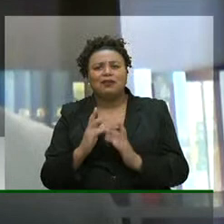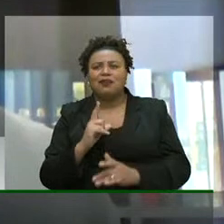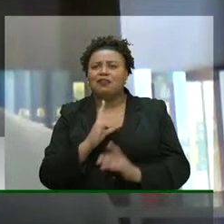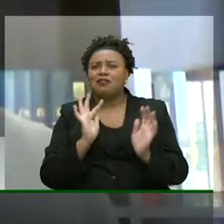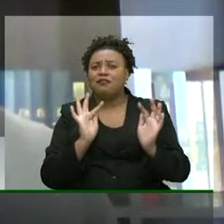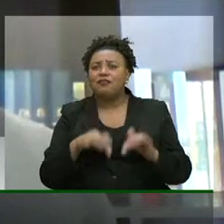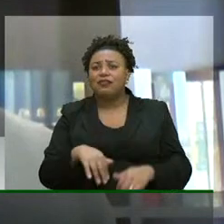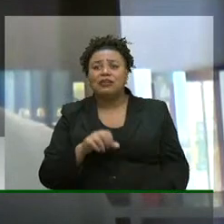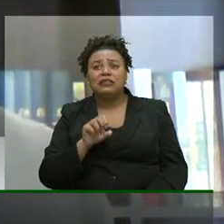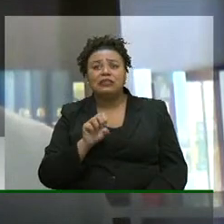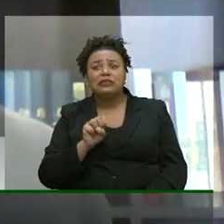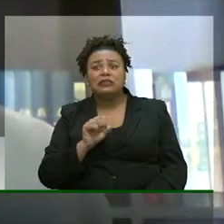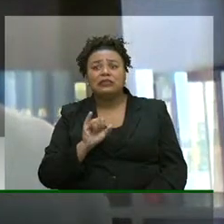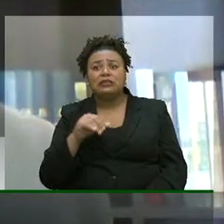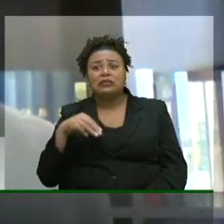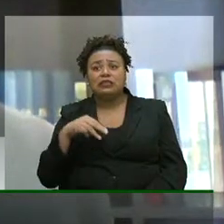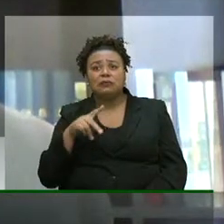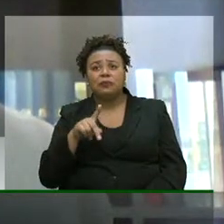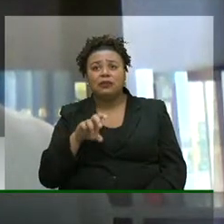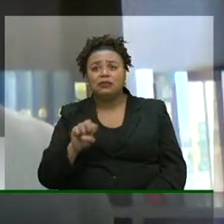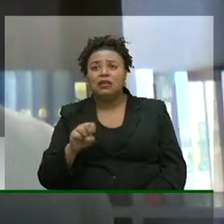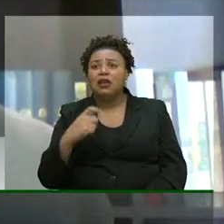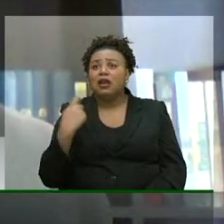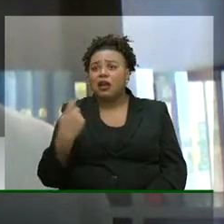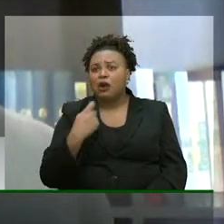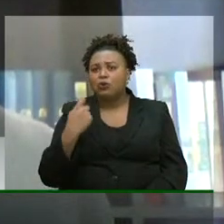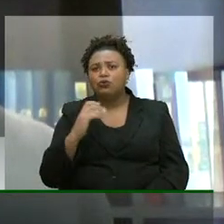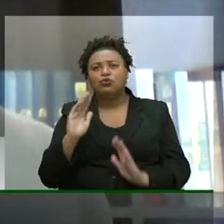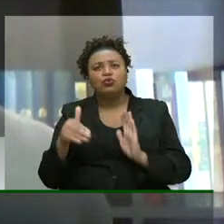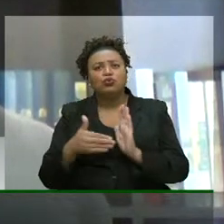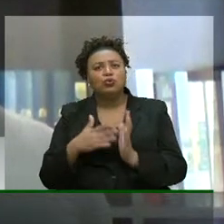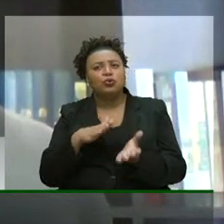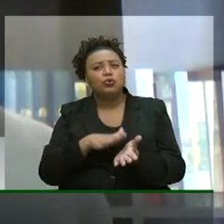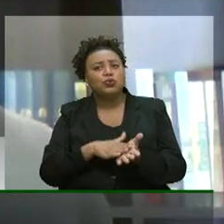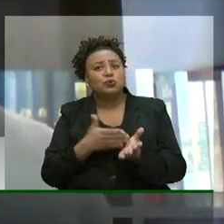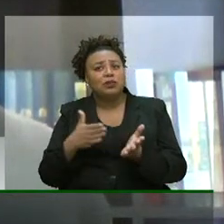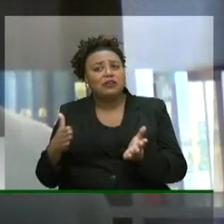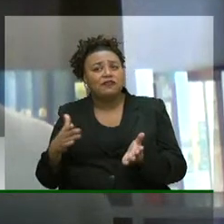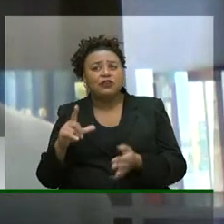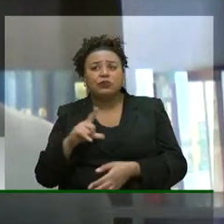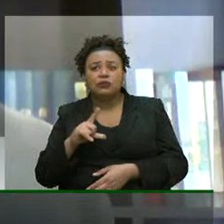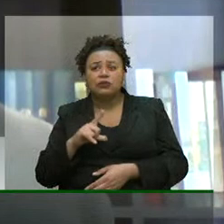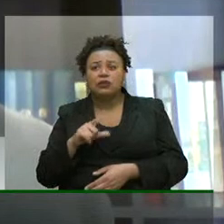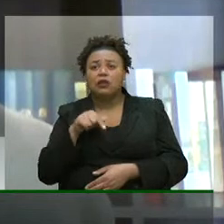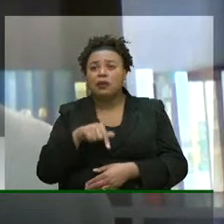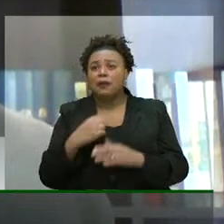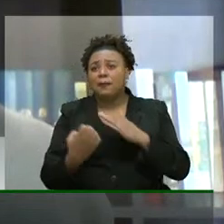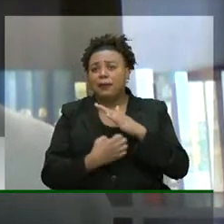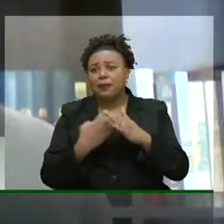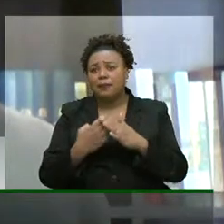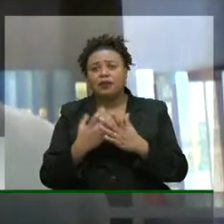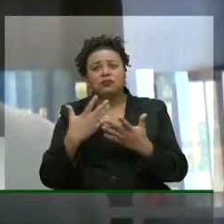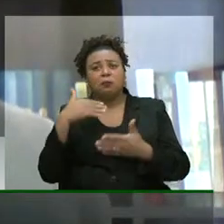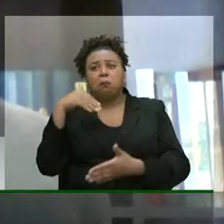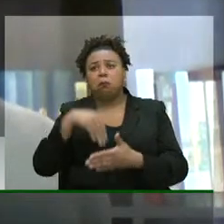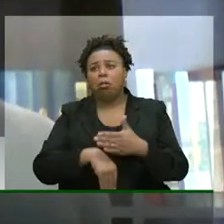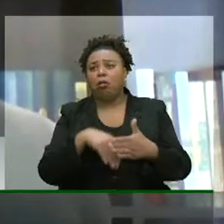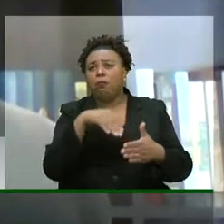do Simples Gaúcho na prática, com todos os benefícios que tem para as micro e pequenas empresas sendo colocados por